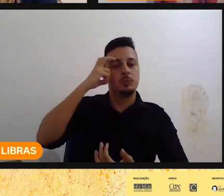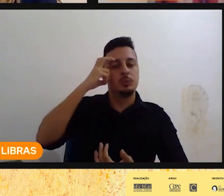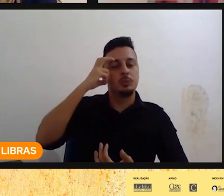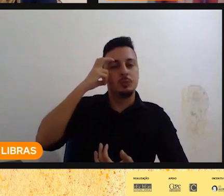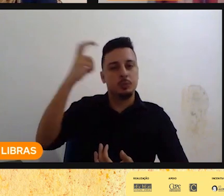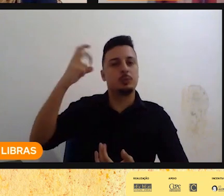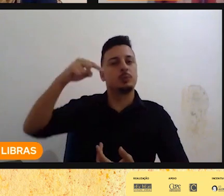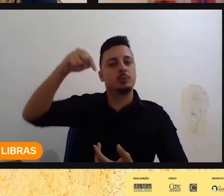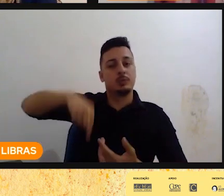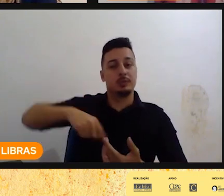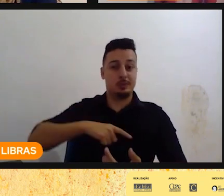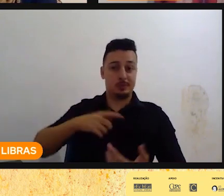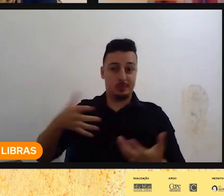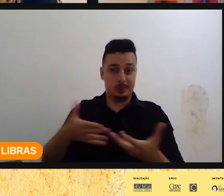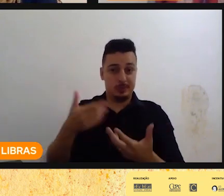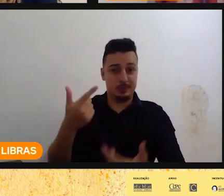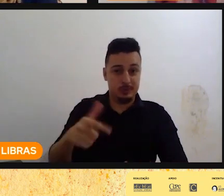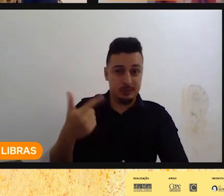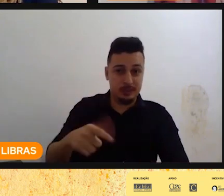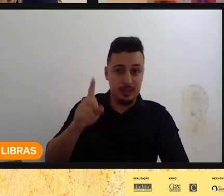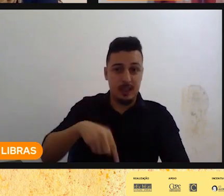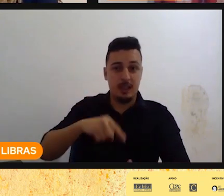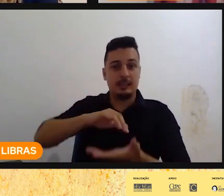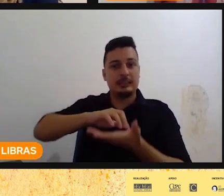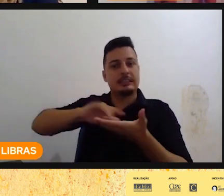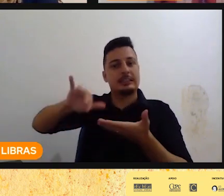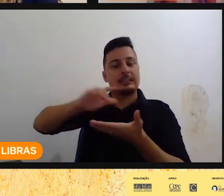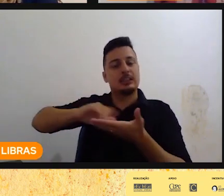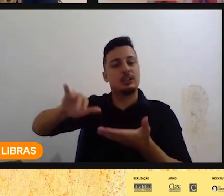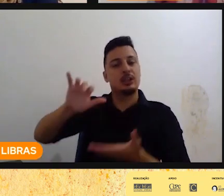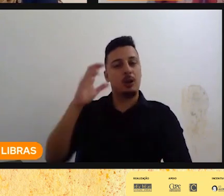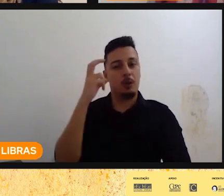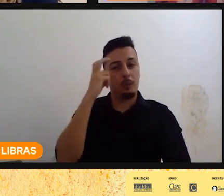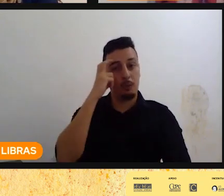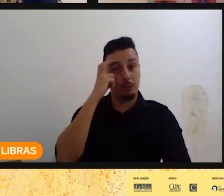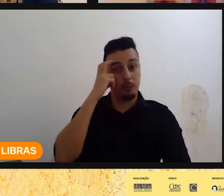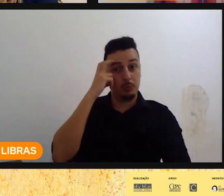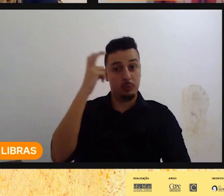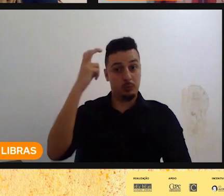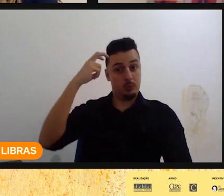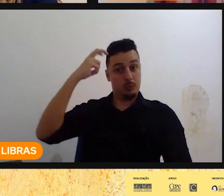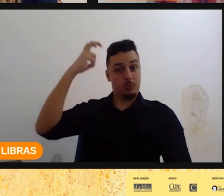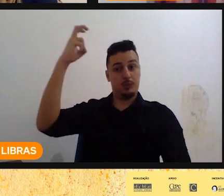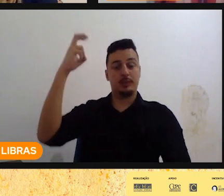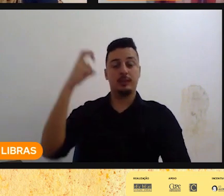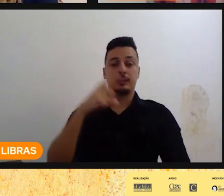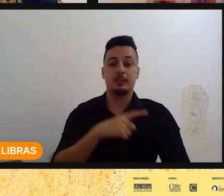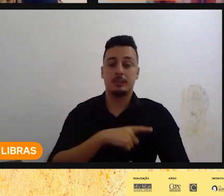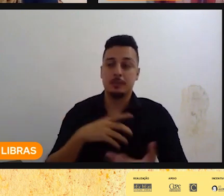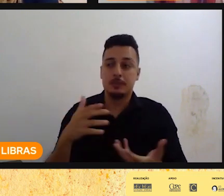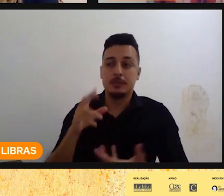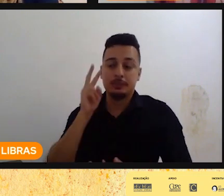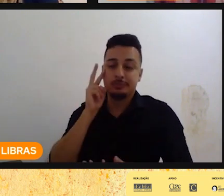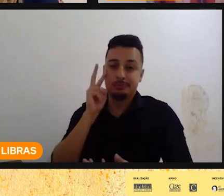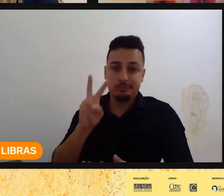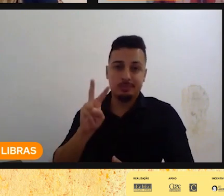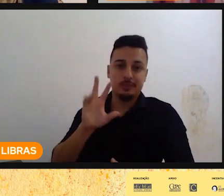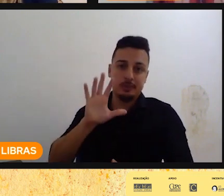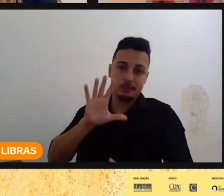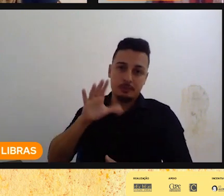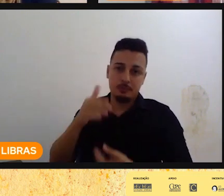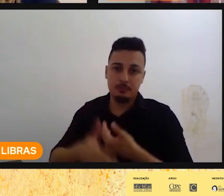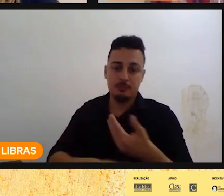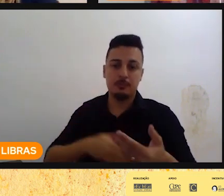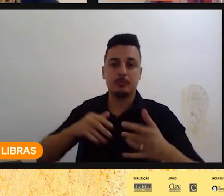mais Ministério da Cultura, hoje temos uma Secretaria da Cultura dessa forma que a gente vê mais recentemente, mas eles lançaram, não